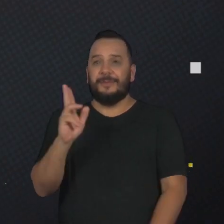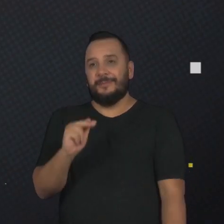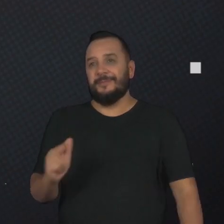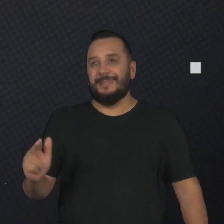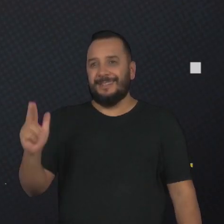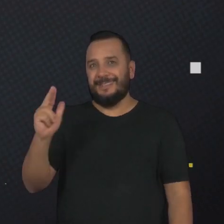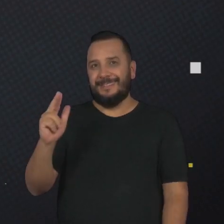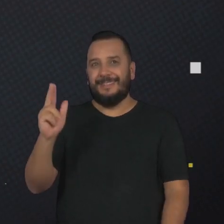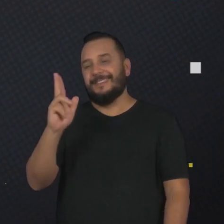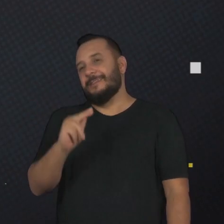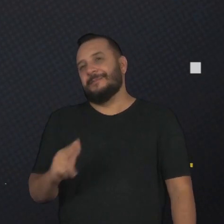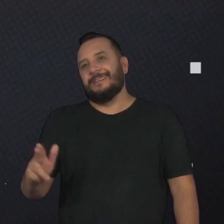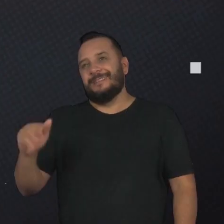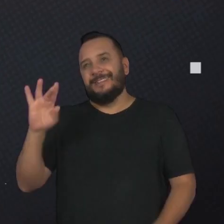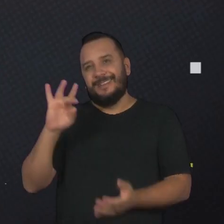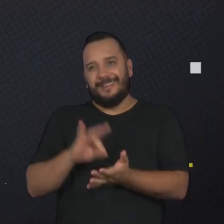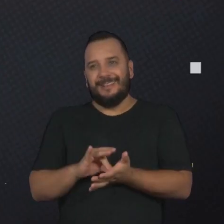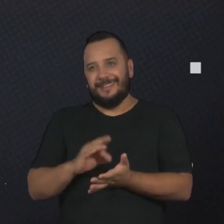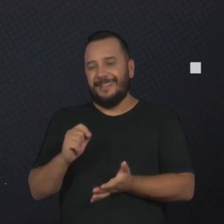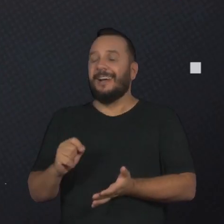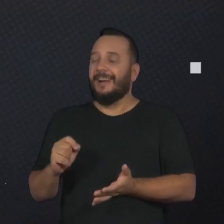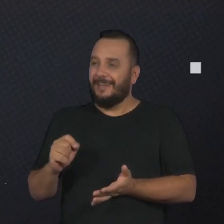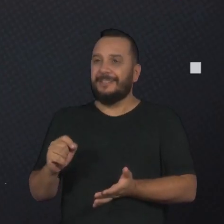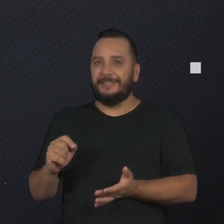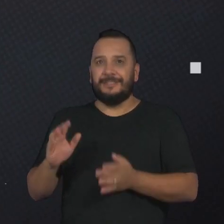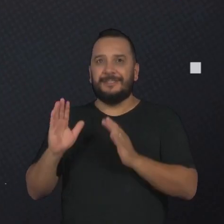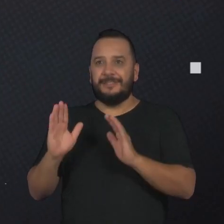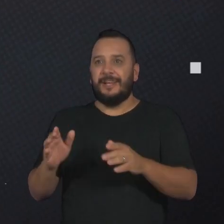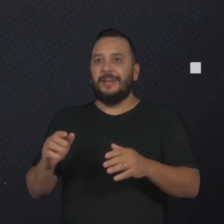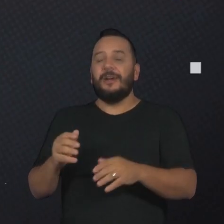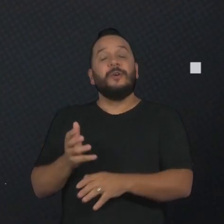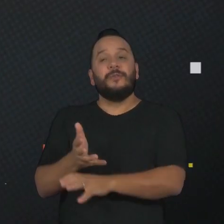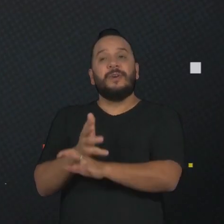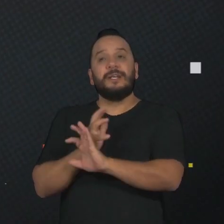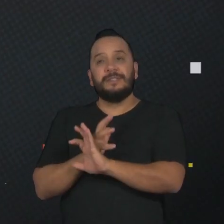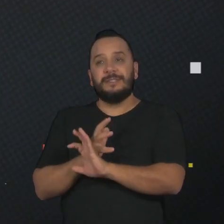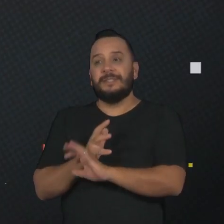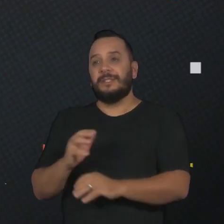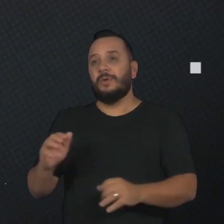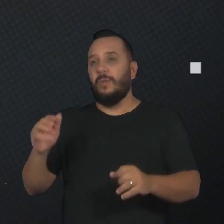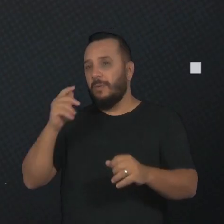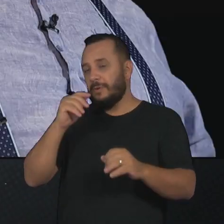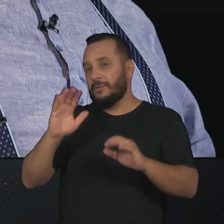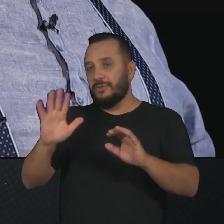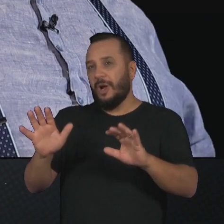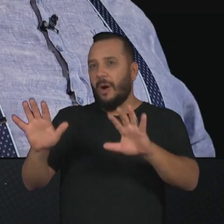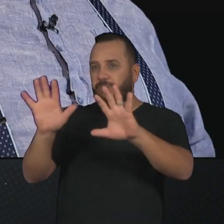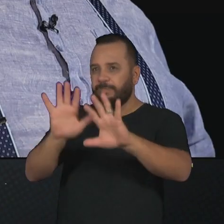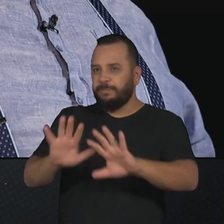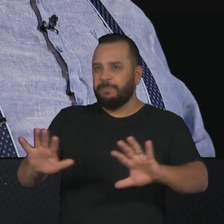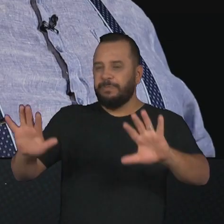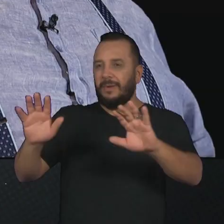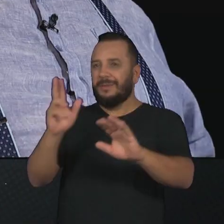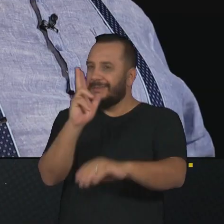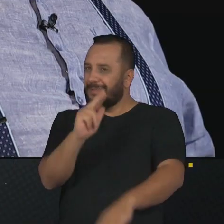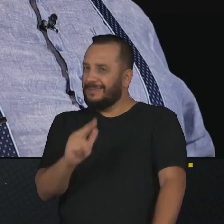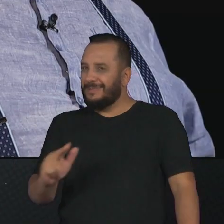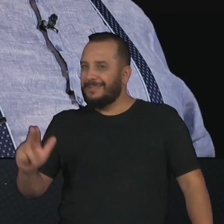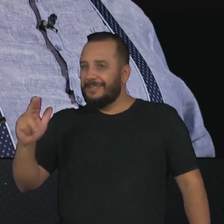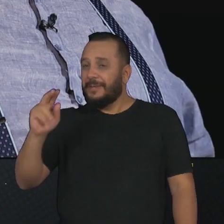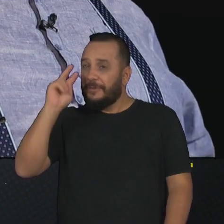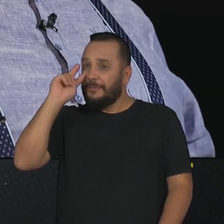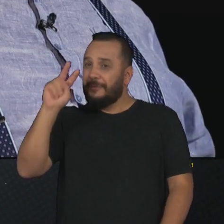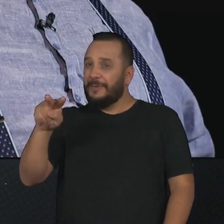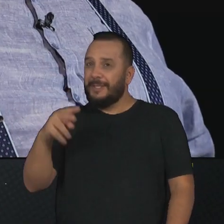a realidade, a invenção, o ângulo vazio, cheio, tudo que pode ser visto e